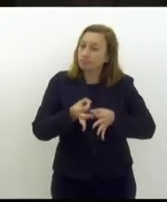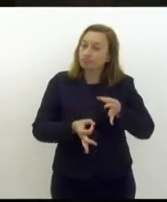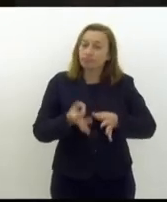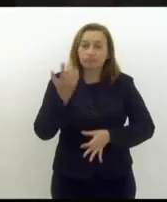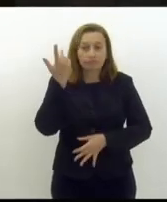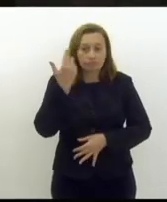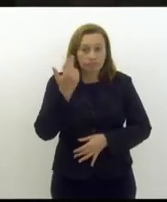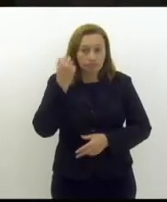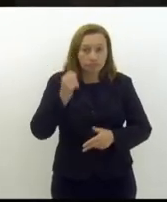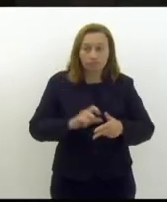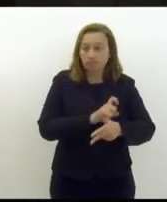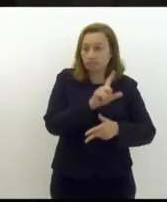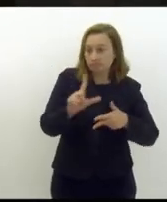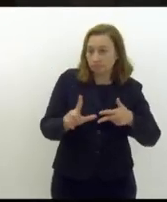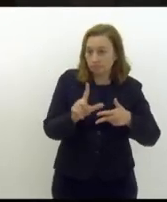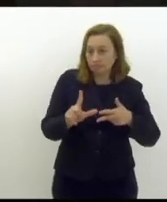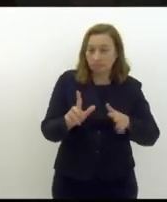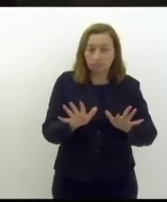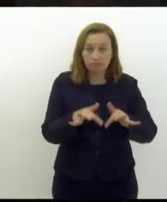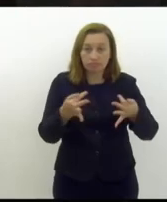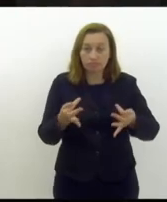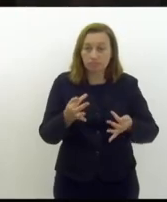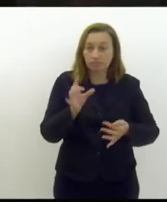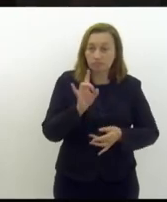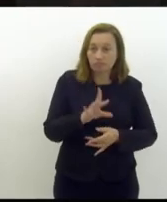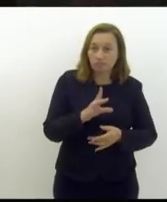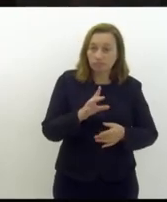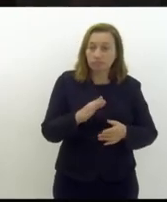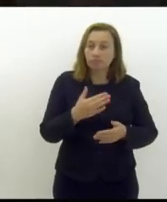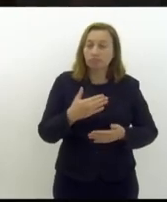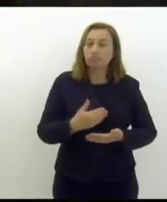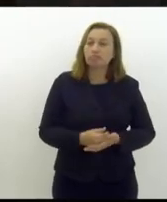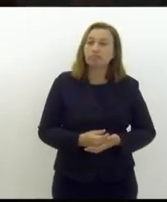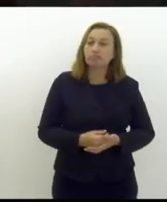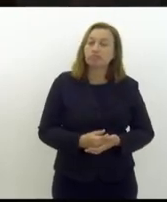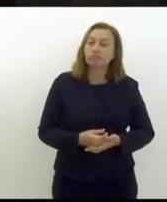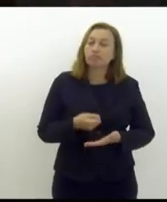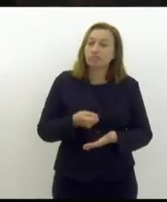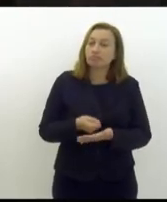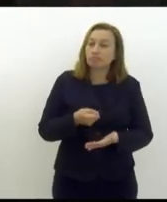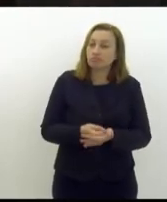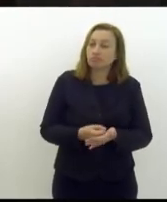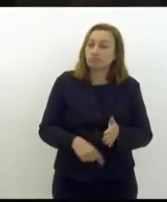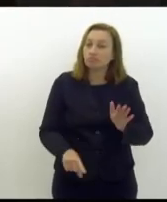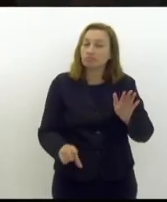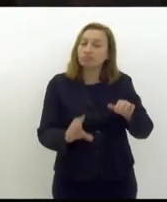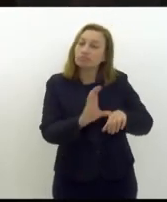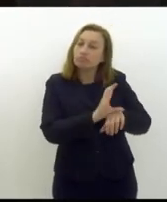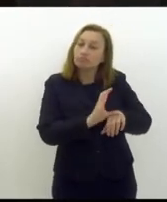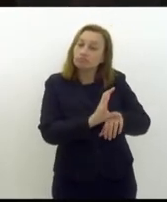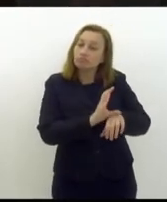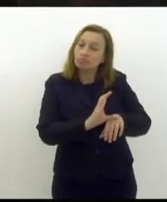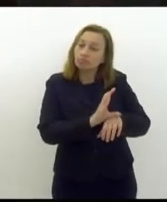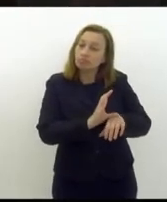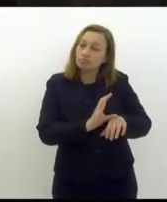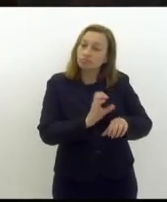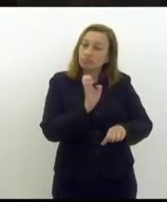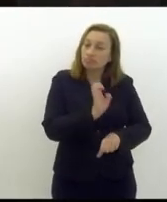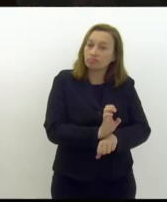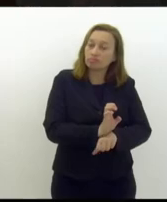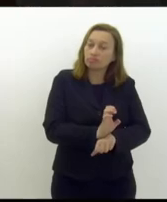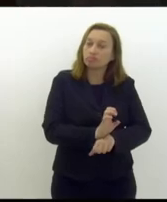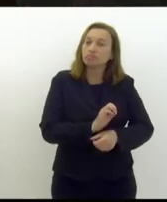legislativo é muito simples basta que seja revogado da constituição estadual o